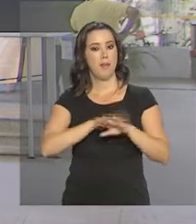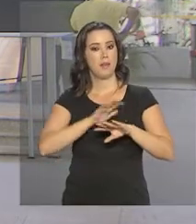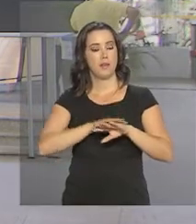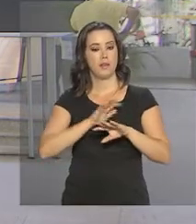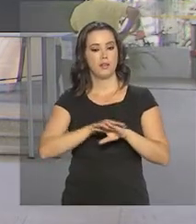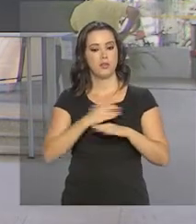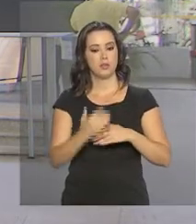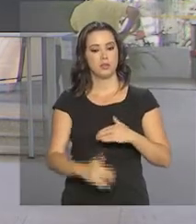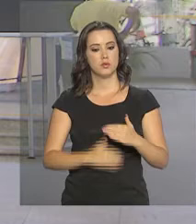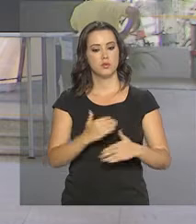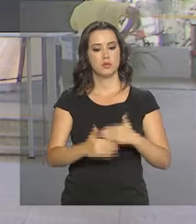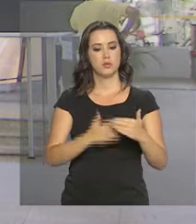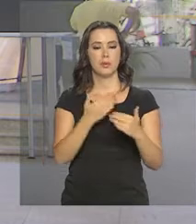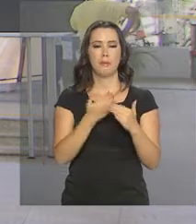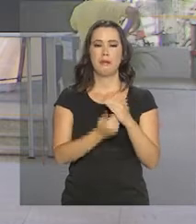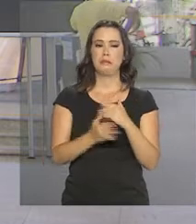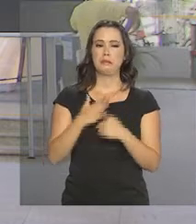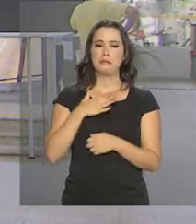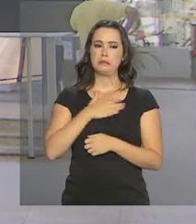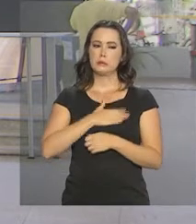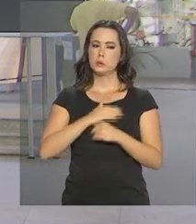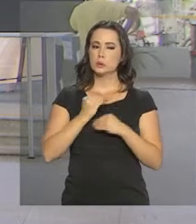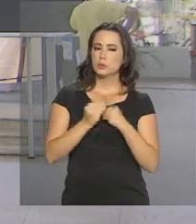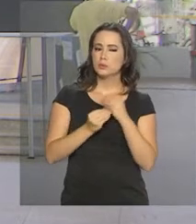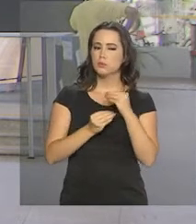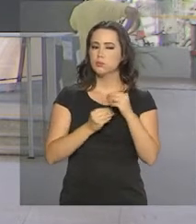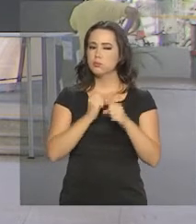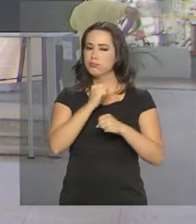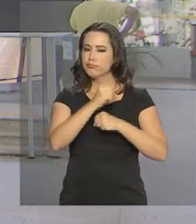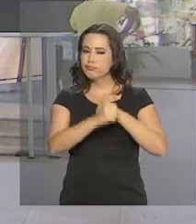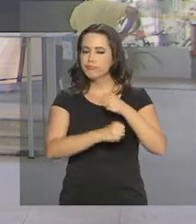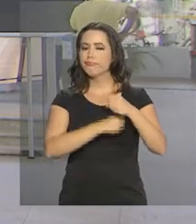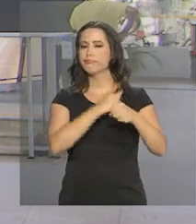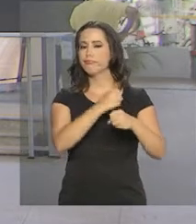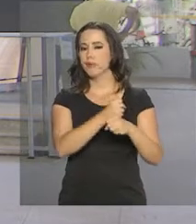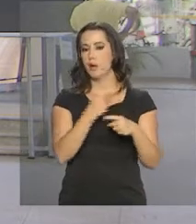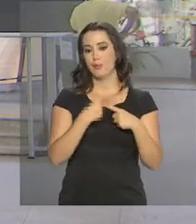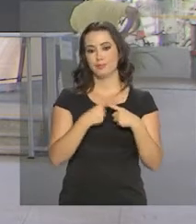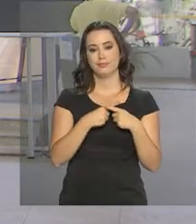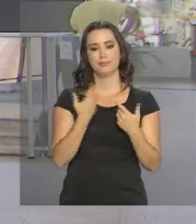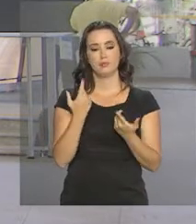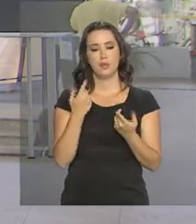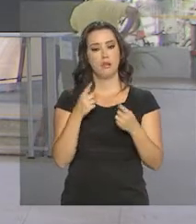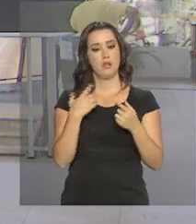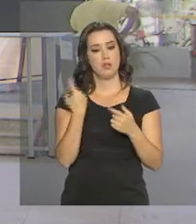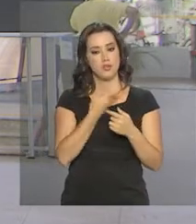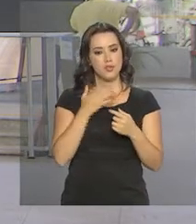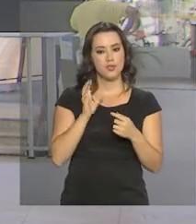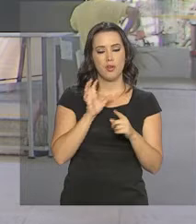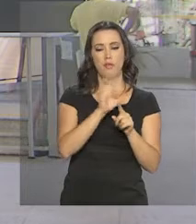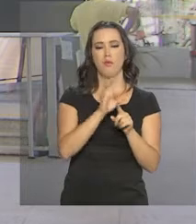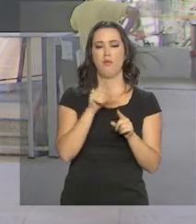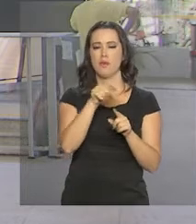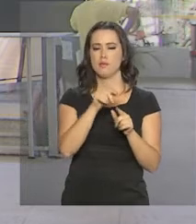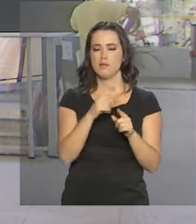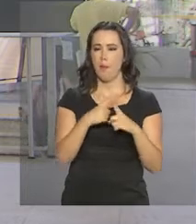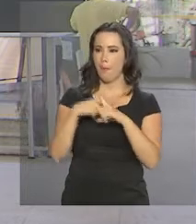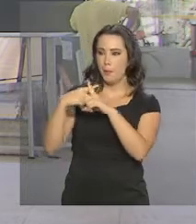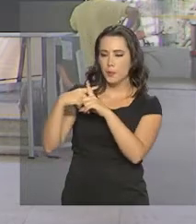geral vão perdendo esse gosto ao longo do processo educacional gente quem teve nesse